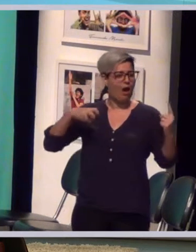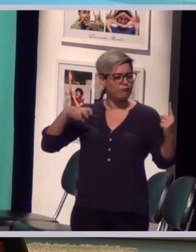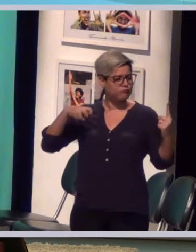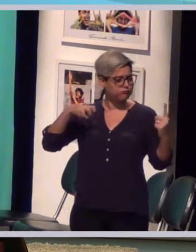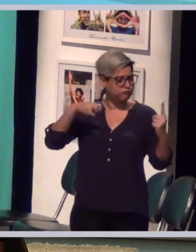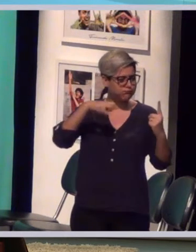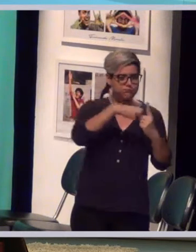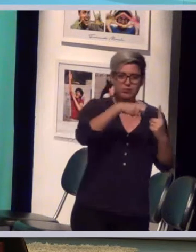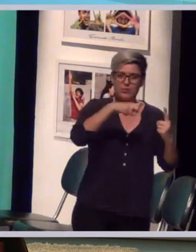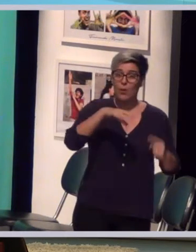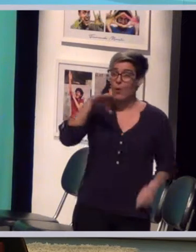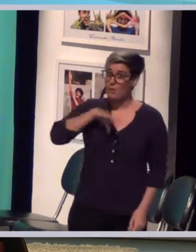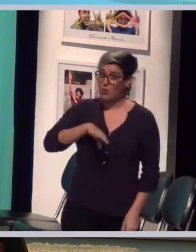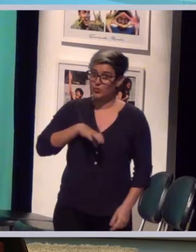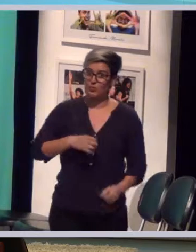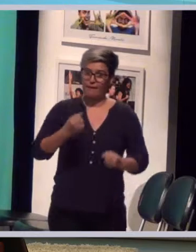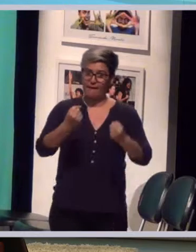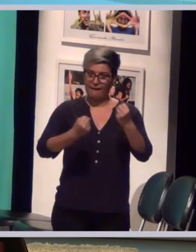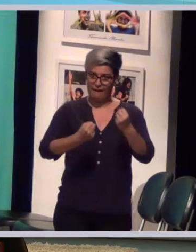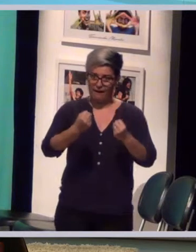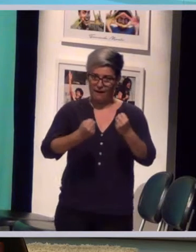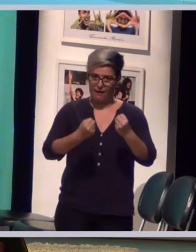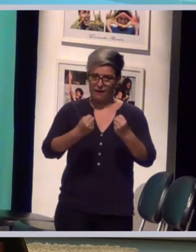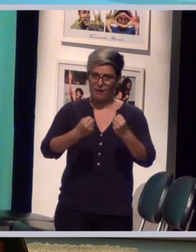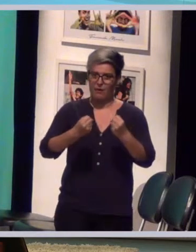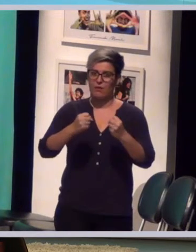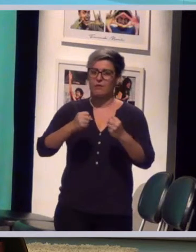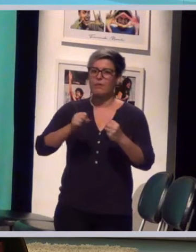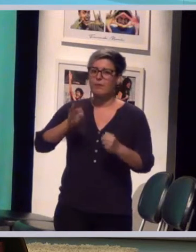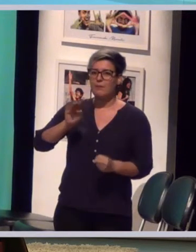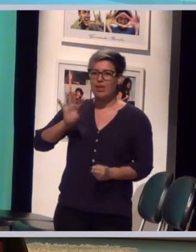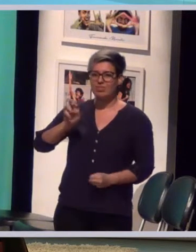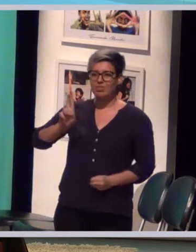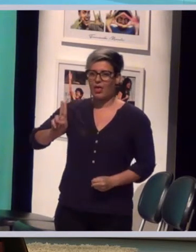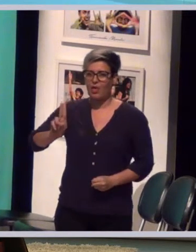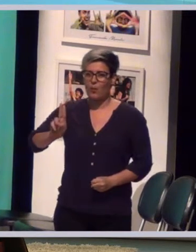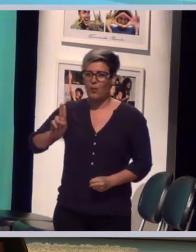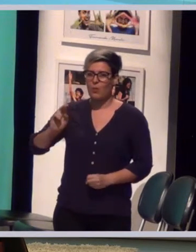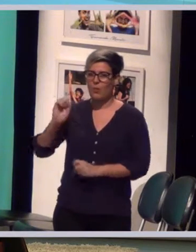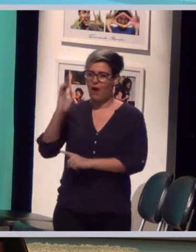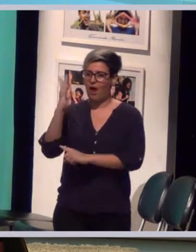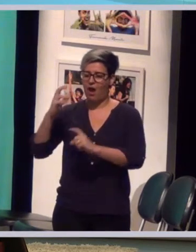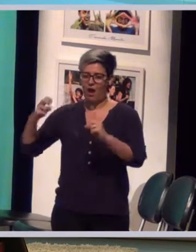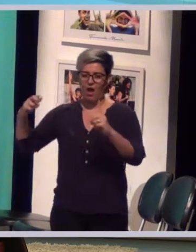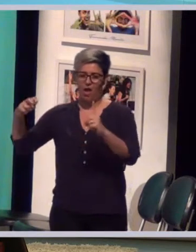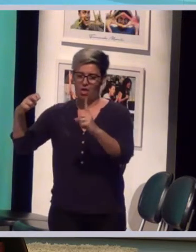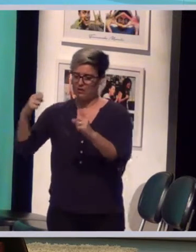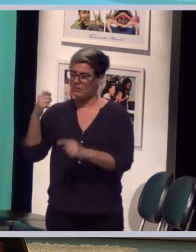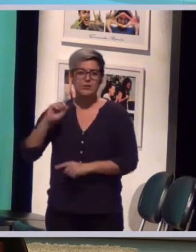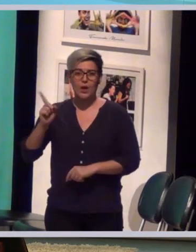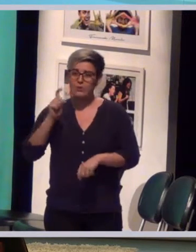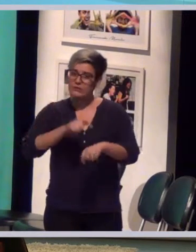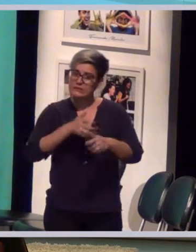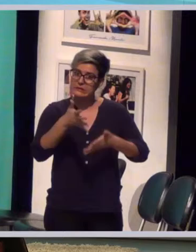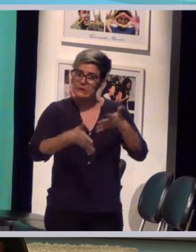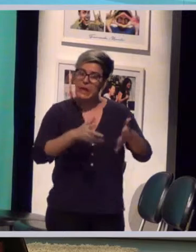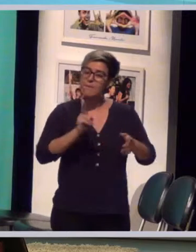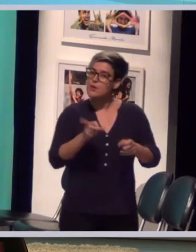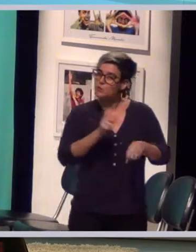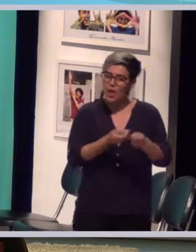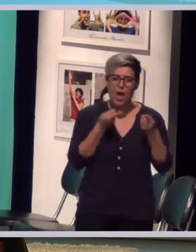árvore. Em português, primeiro você faz carro, depois você fala bateu, depois você faz árvore. Na língua de sinais já é tudo ao mesmo tempo.